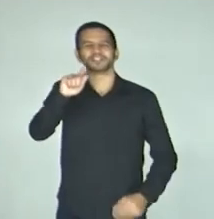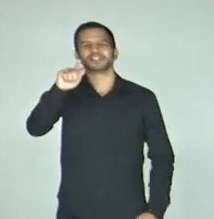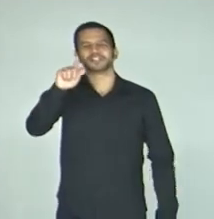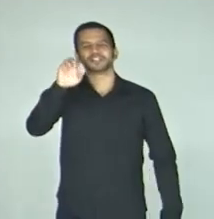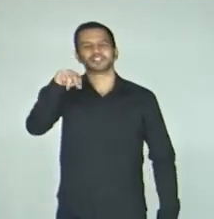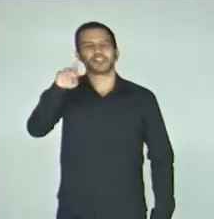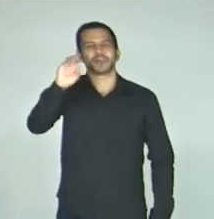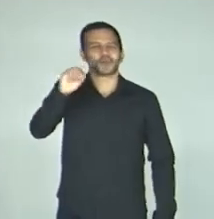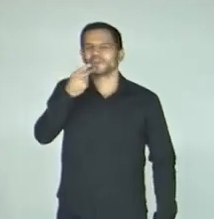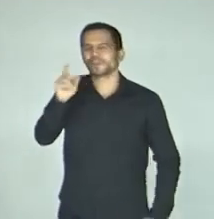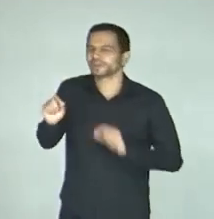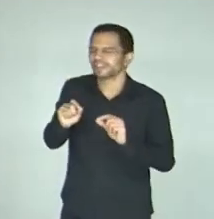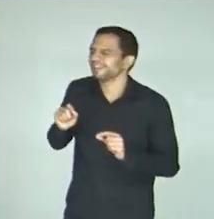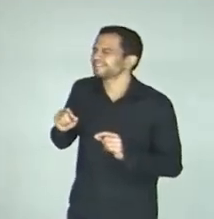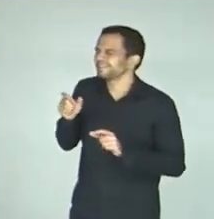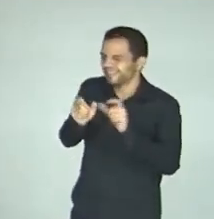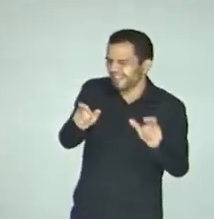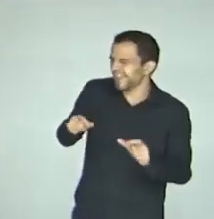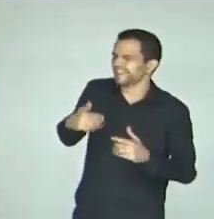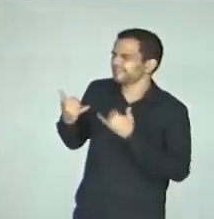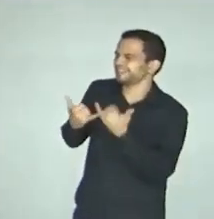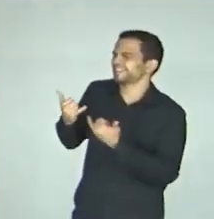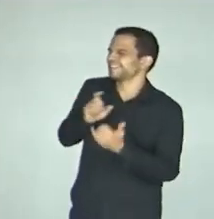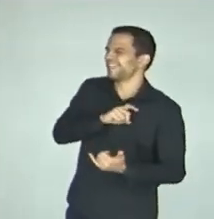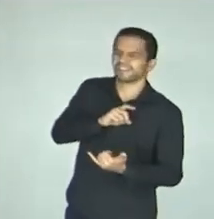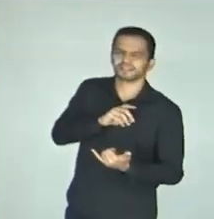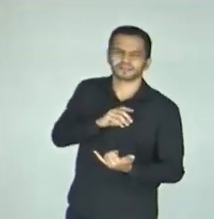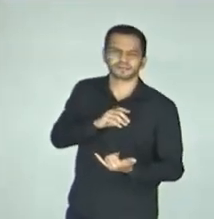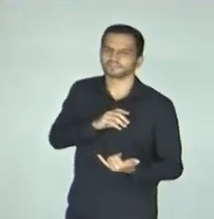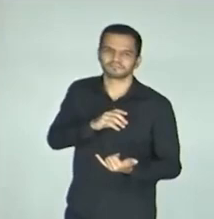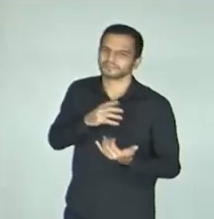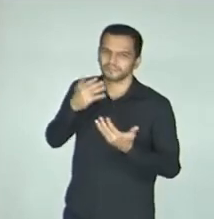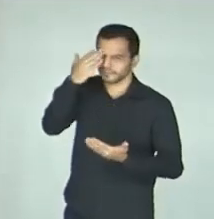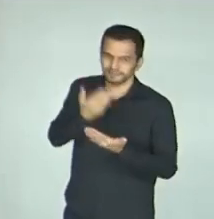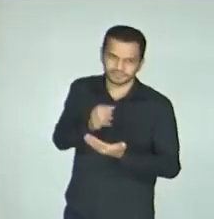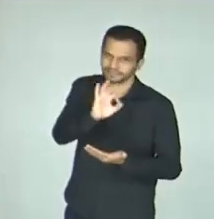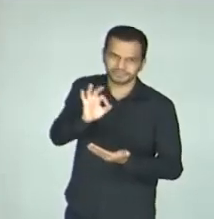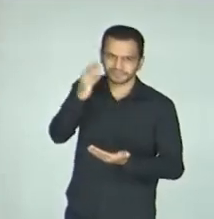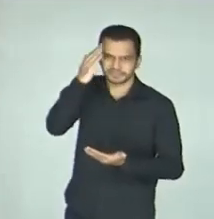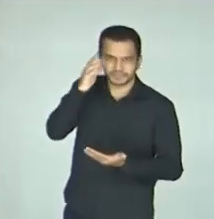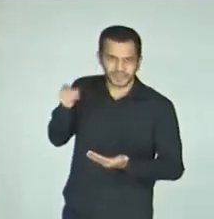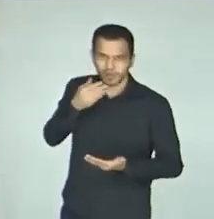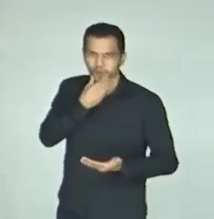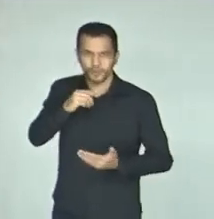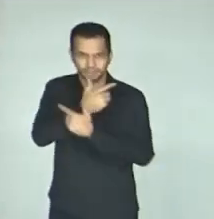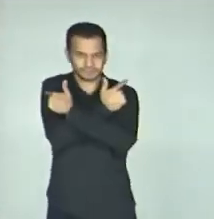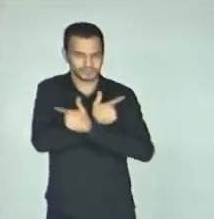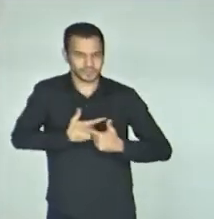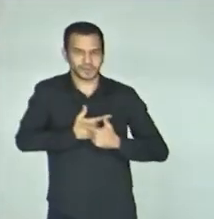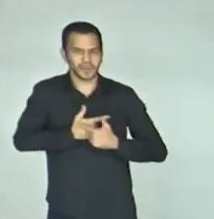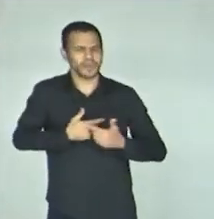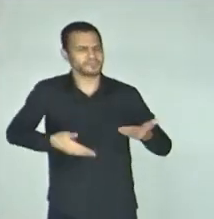que ele estava brincando e agora veja bem O Ló convive com seu genro se